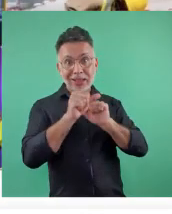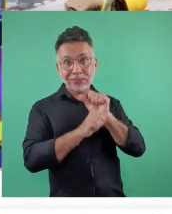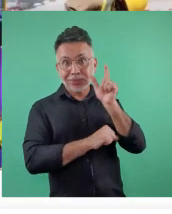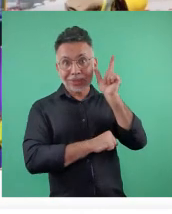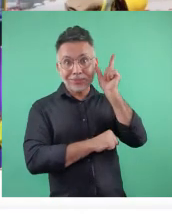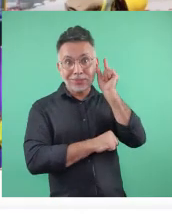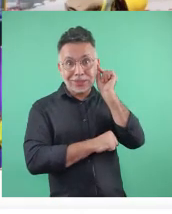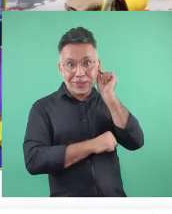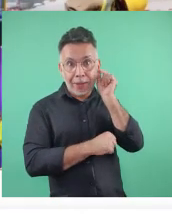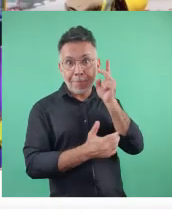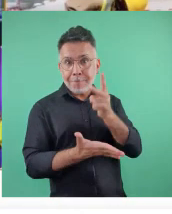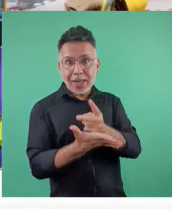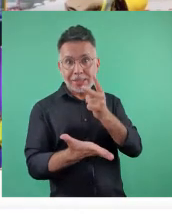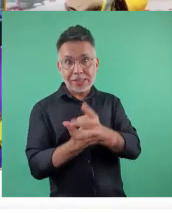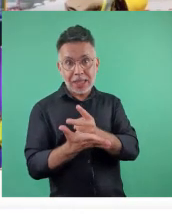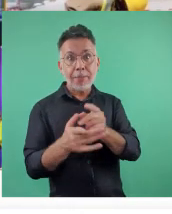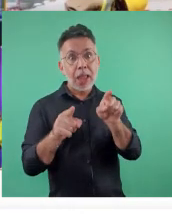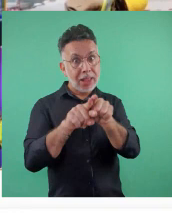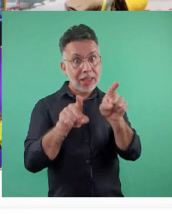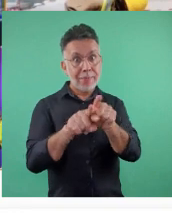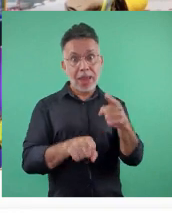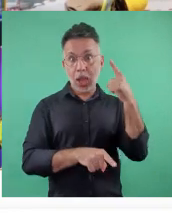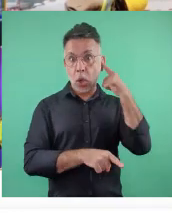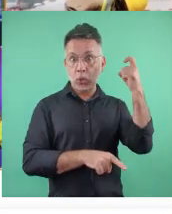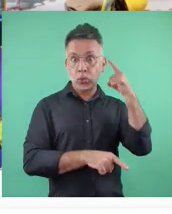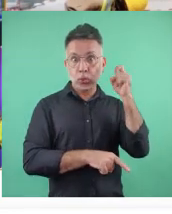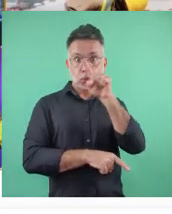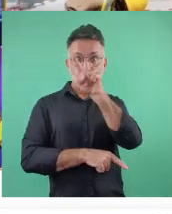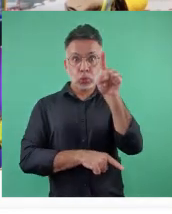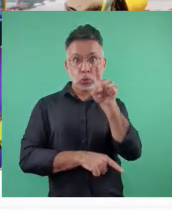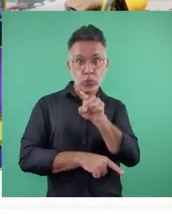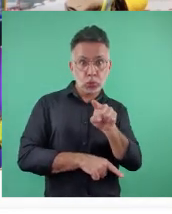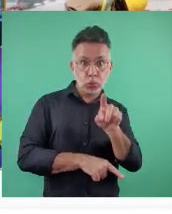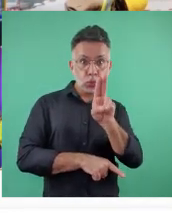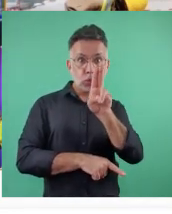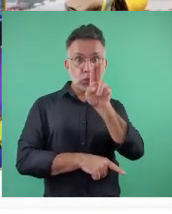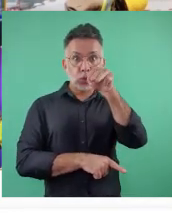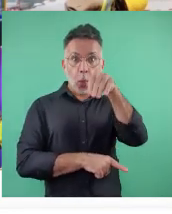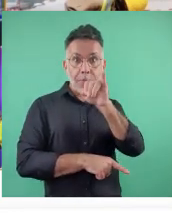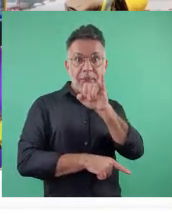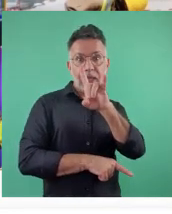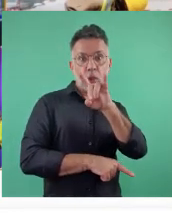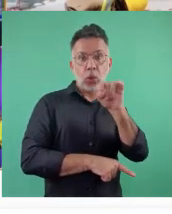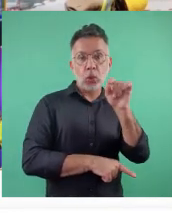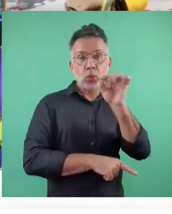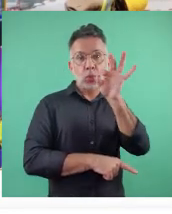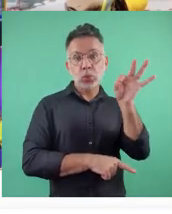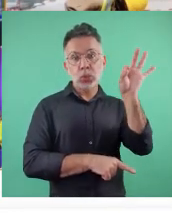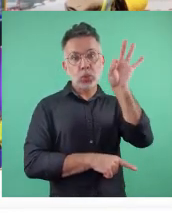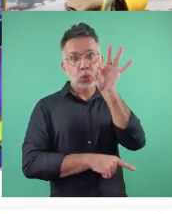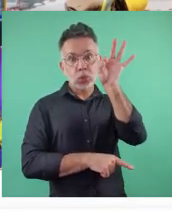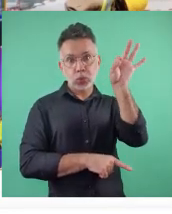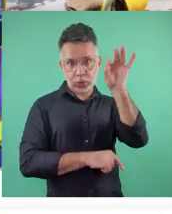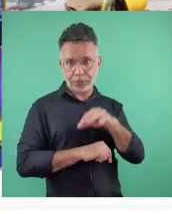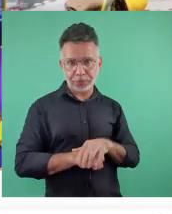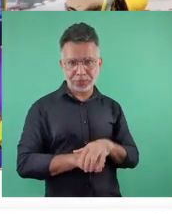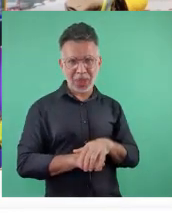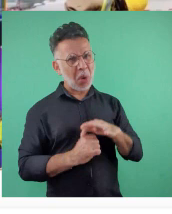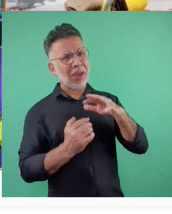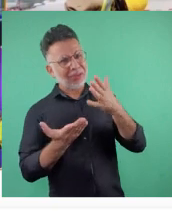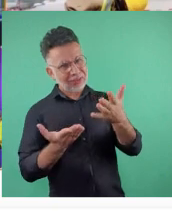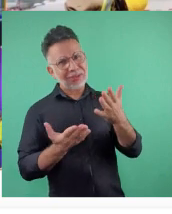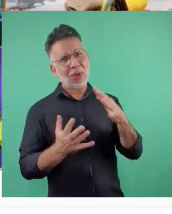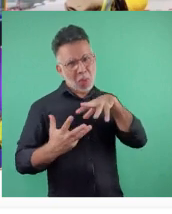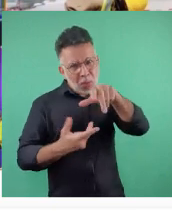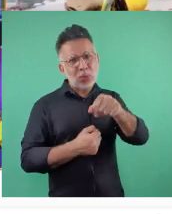zumbido. E não tem como negar, o mundo está extremamente barulhento, principalmente nessa fase de pandemia.